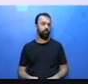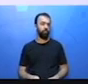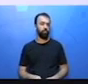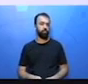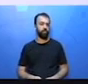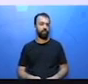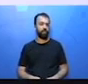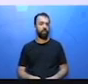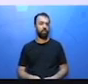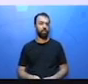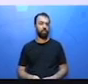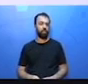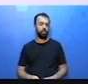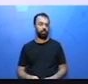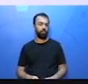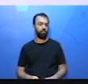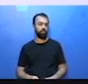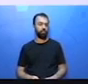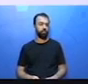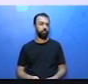Vai fazer 2 contas de vezes.